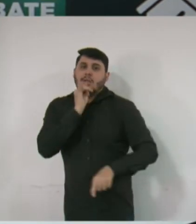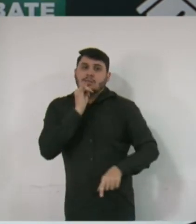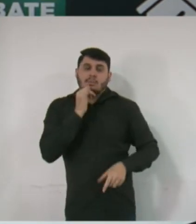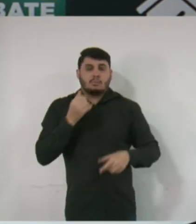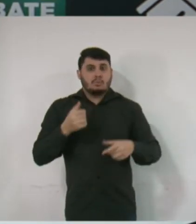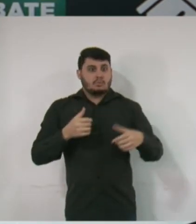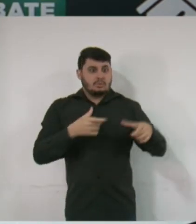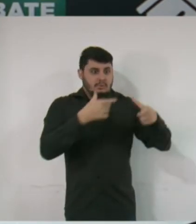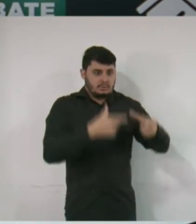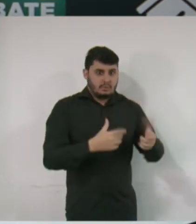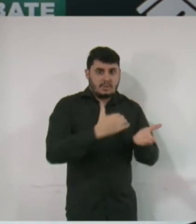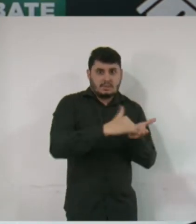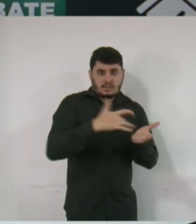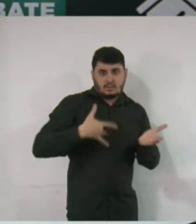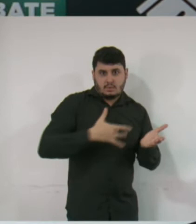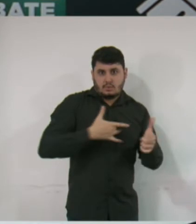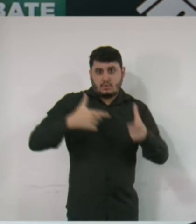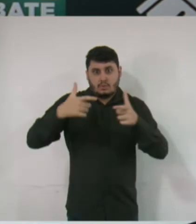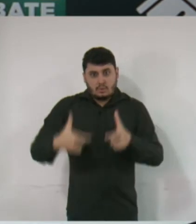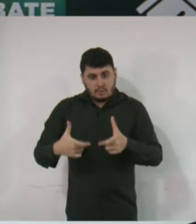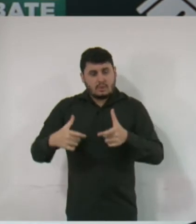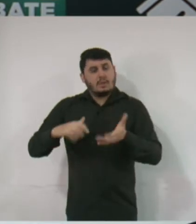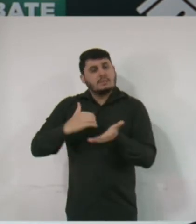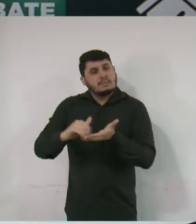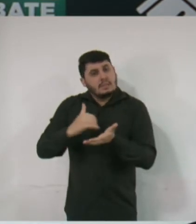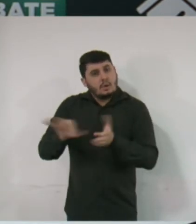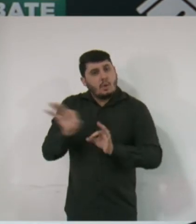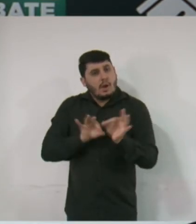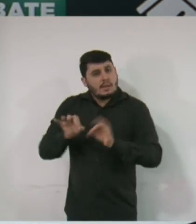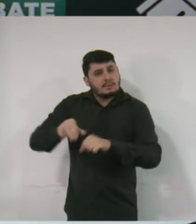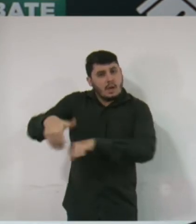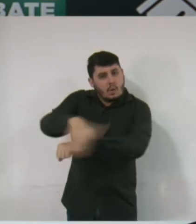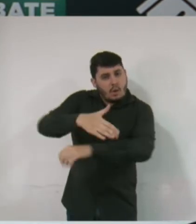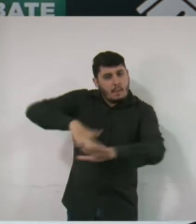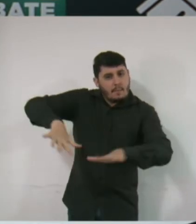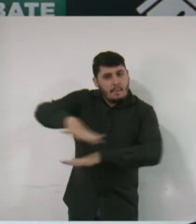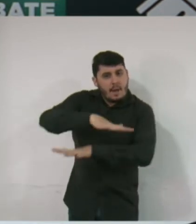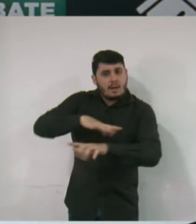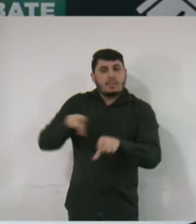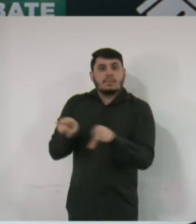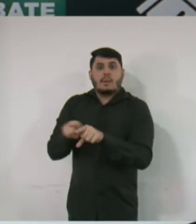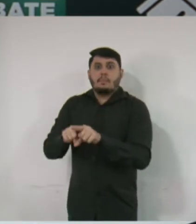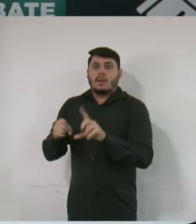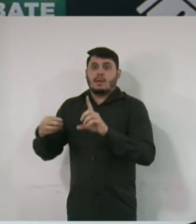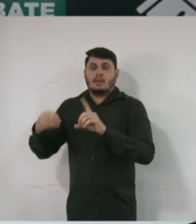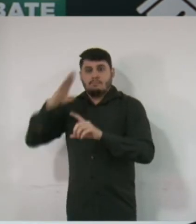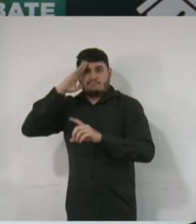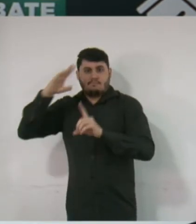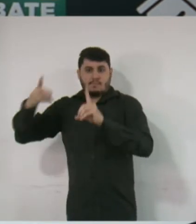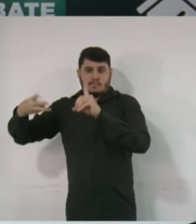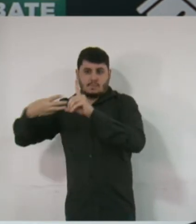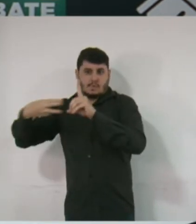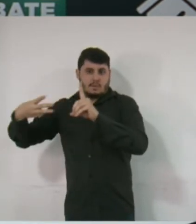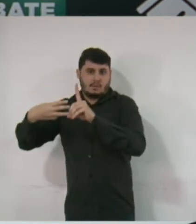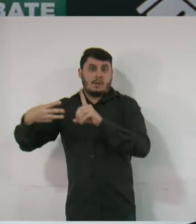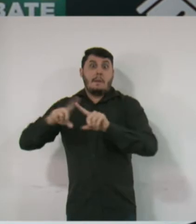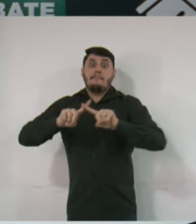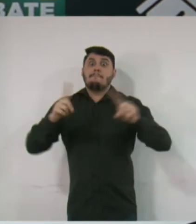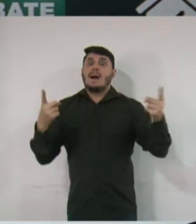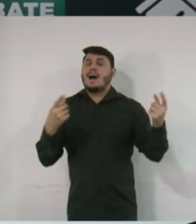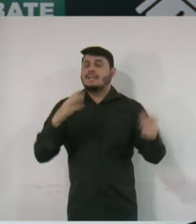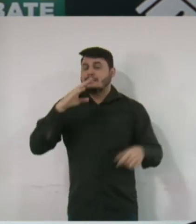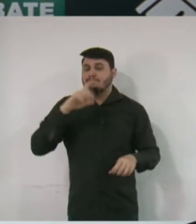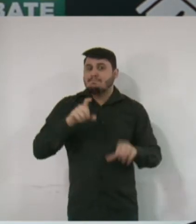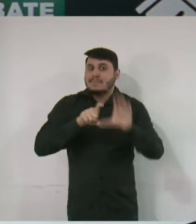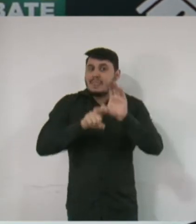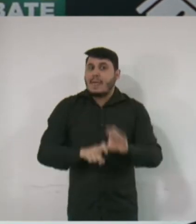uma retomada segura. Agora, ela só acontecerá a retomada a partir da autorização do governo do estado de Pernambuco. Nós